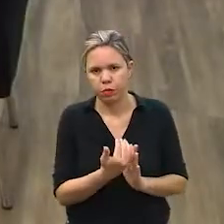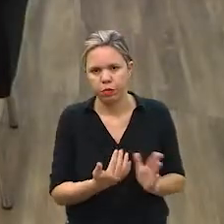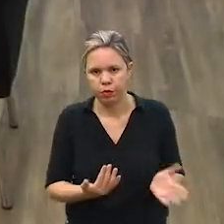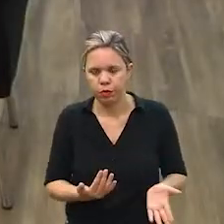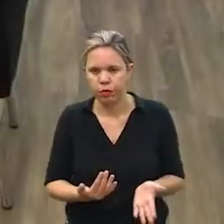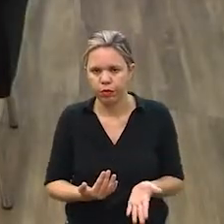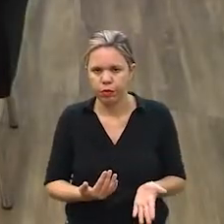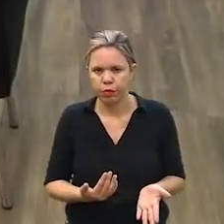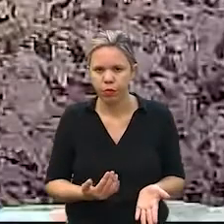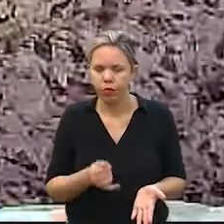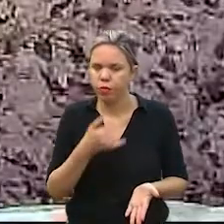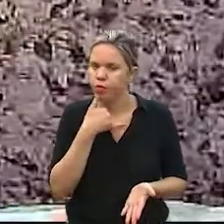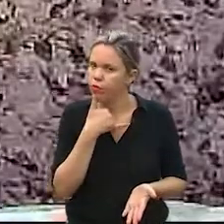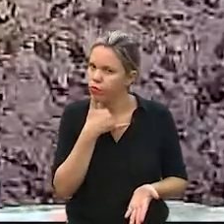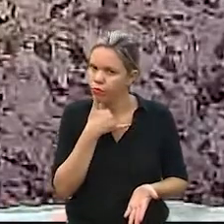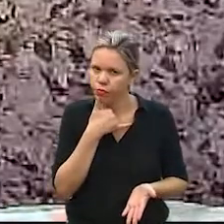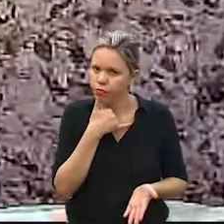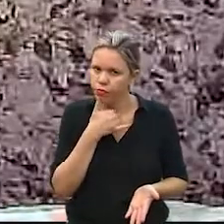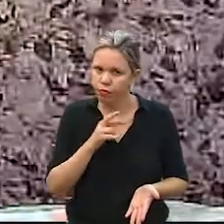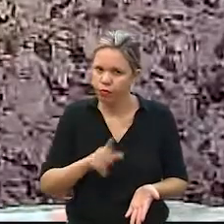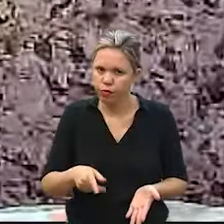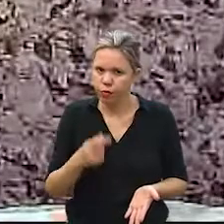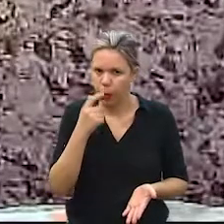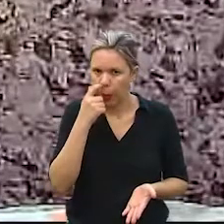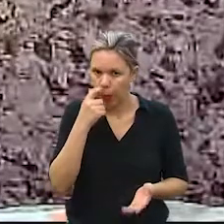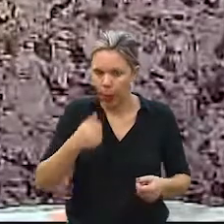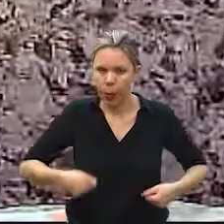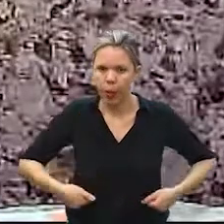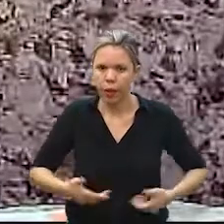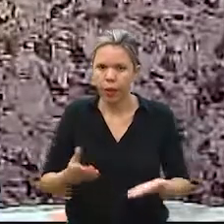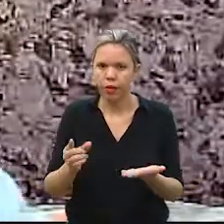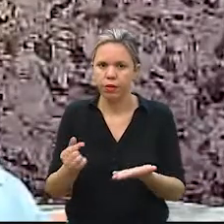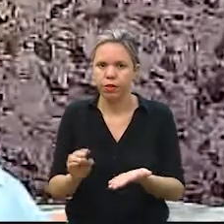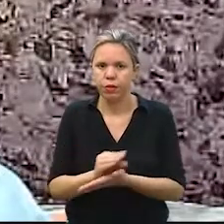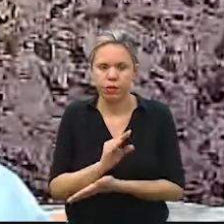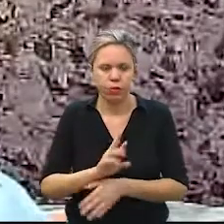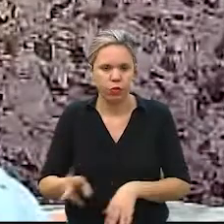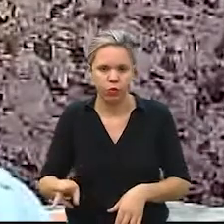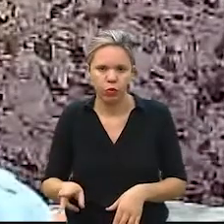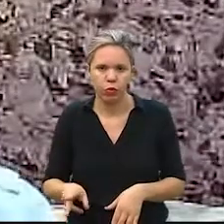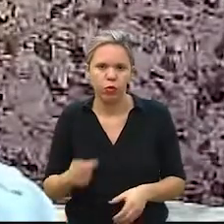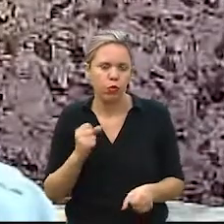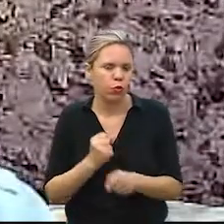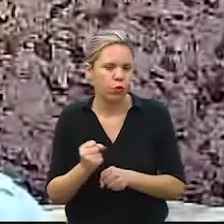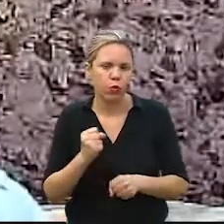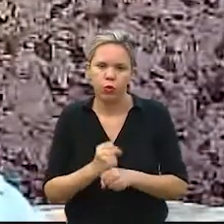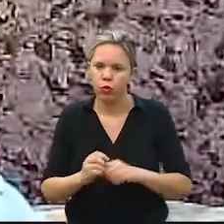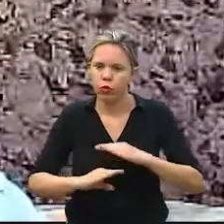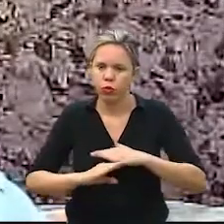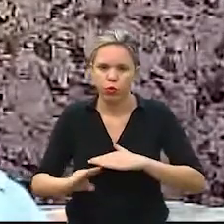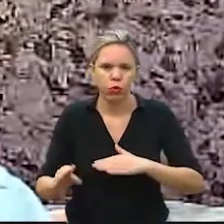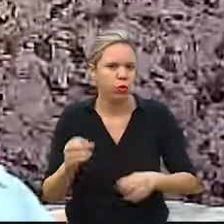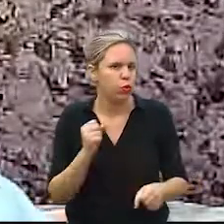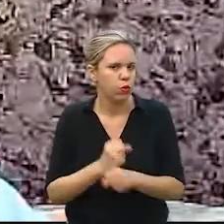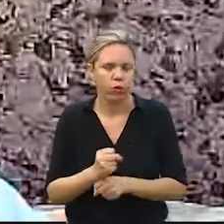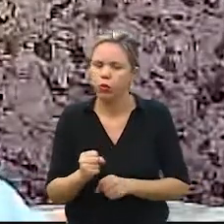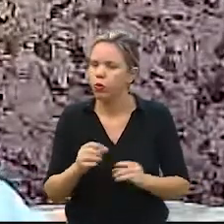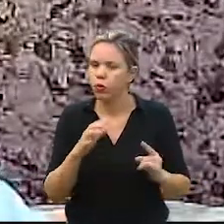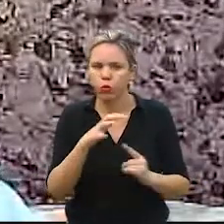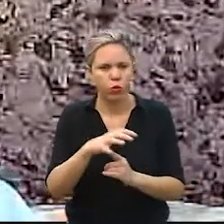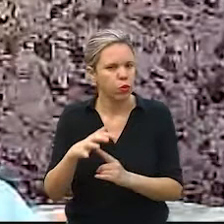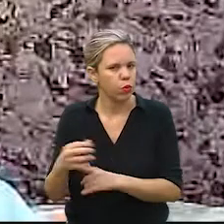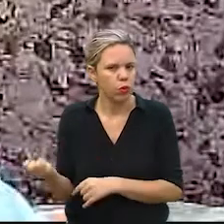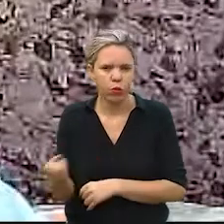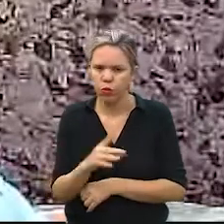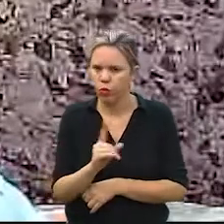mais. E, infelizmente, não é o gasto com investimento, não é com pavimentação, não é com construção de praças